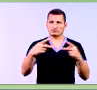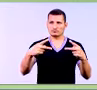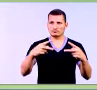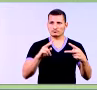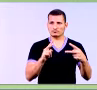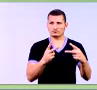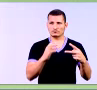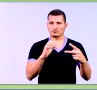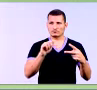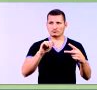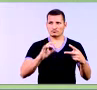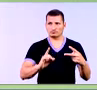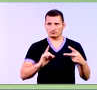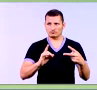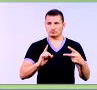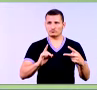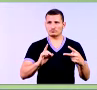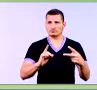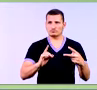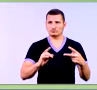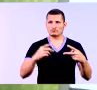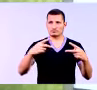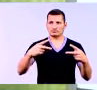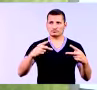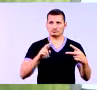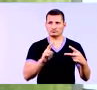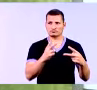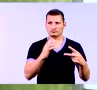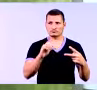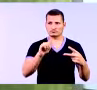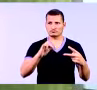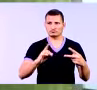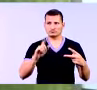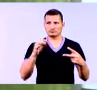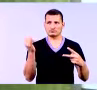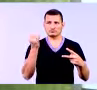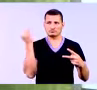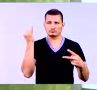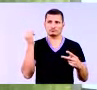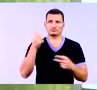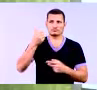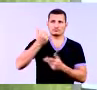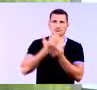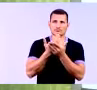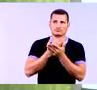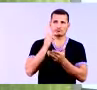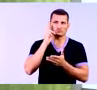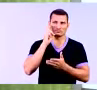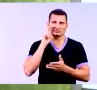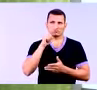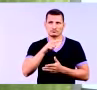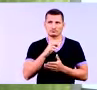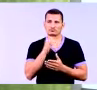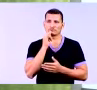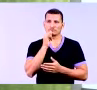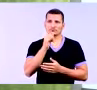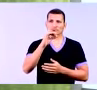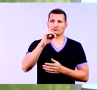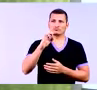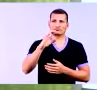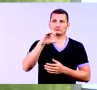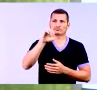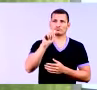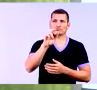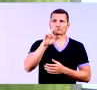head. A tag head é muito importante. Lá na primeira aula nós vimos que tudo que se relaciona à declaração